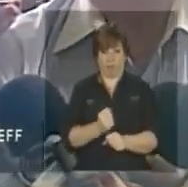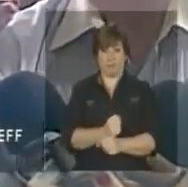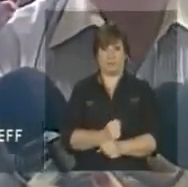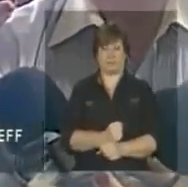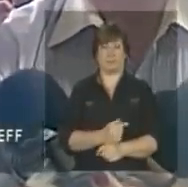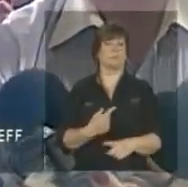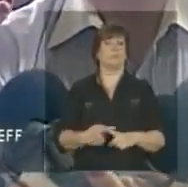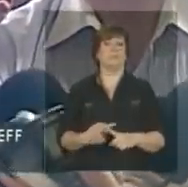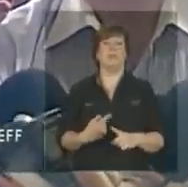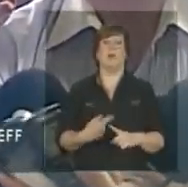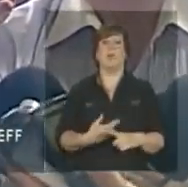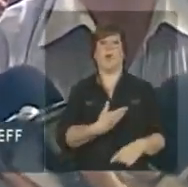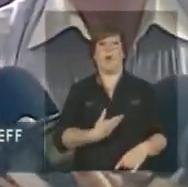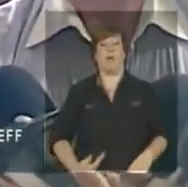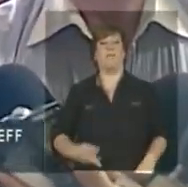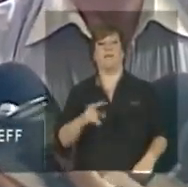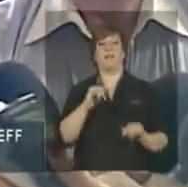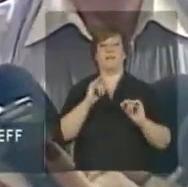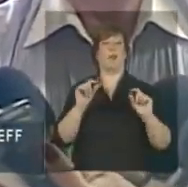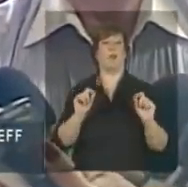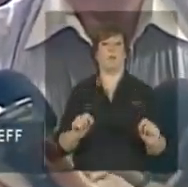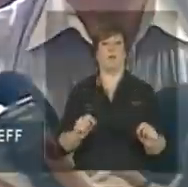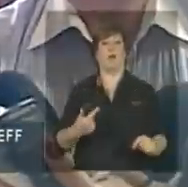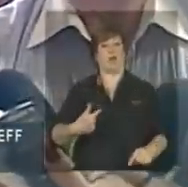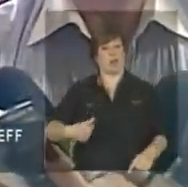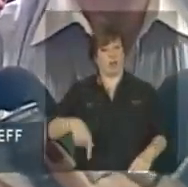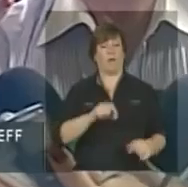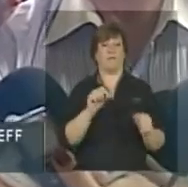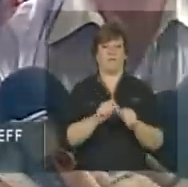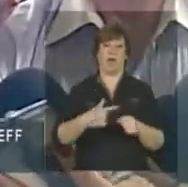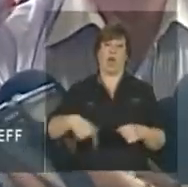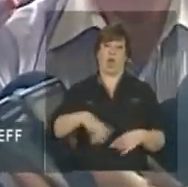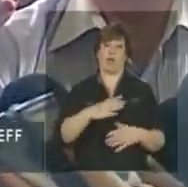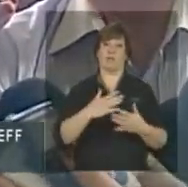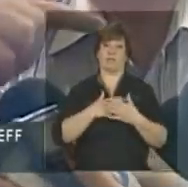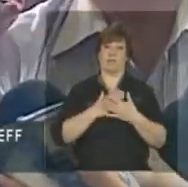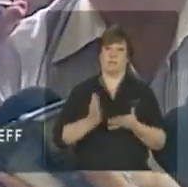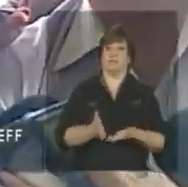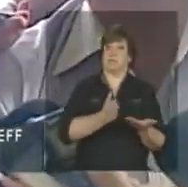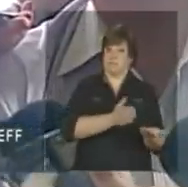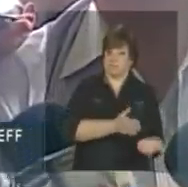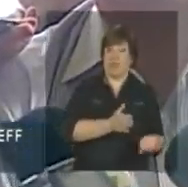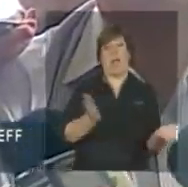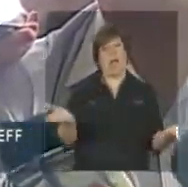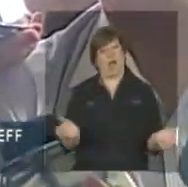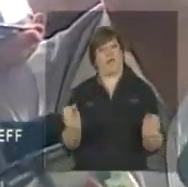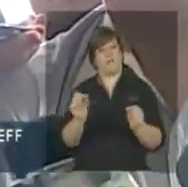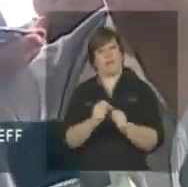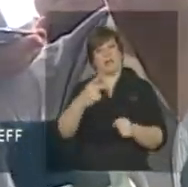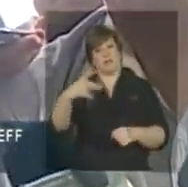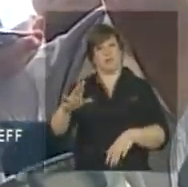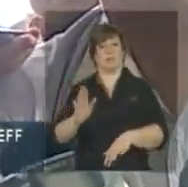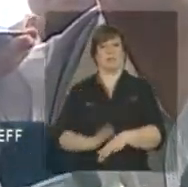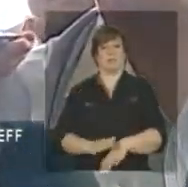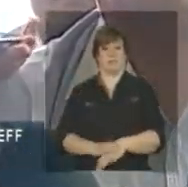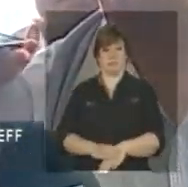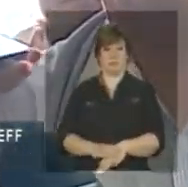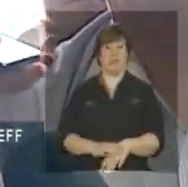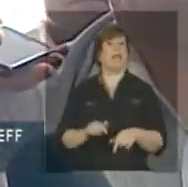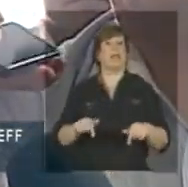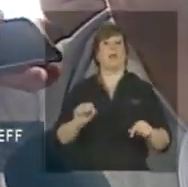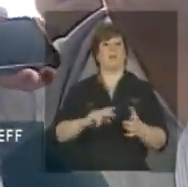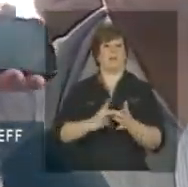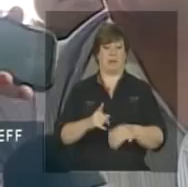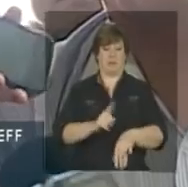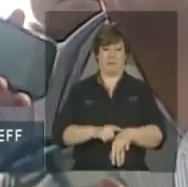Porque o governo vai sinalizar o seguinte: olha, nós fizemos a nossa parte, agora vocês vão fazer de vocês. Isso significa